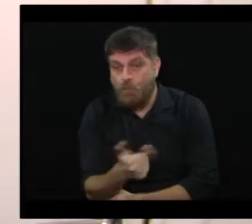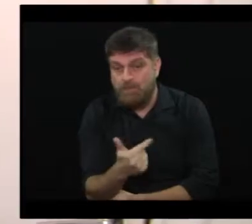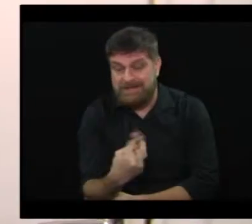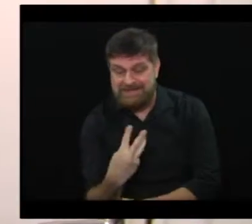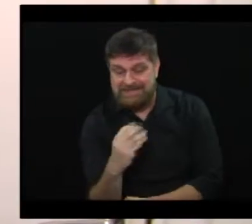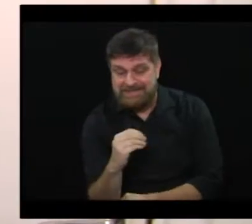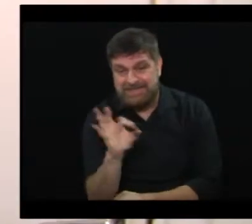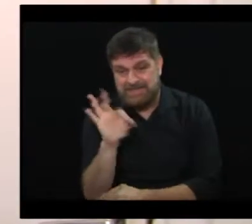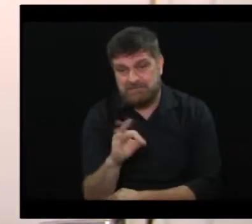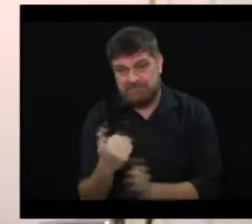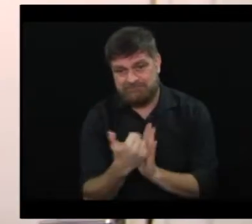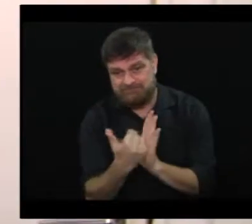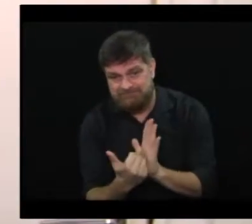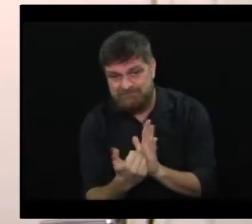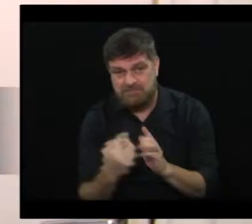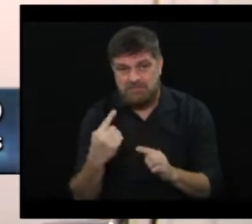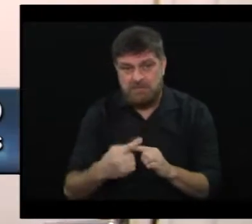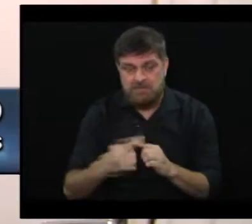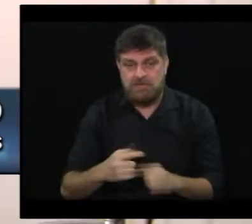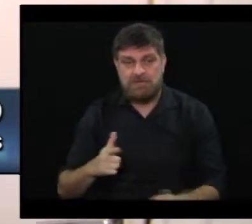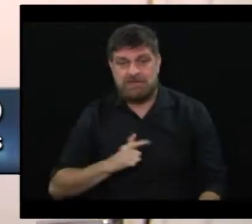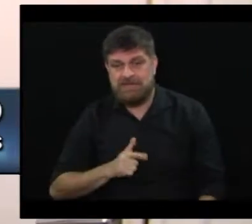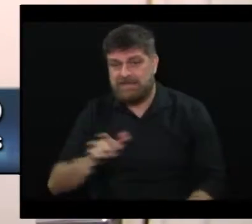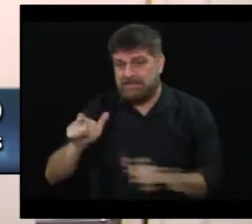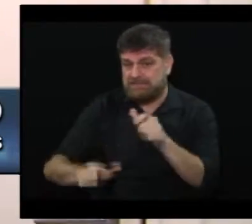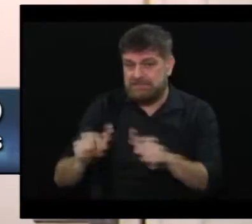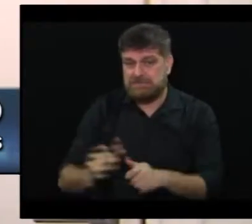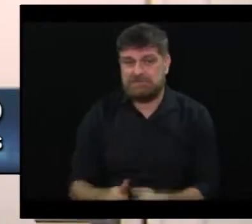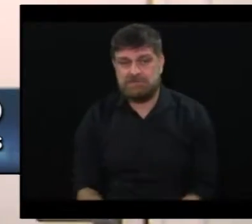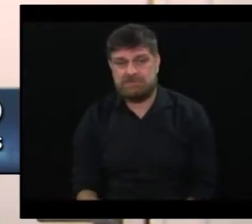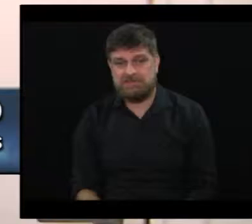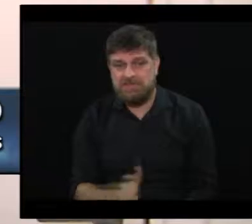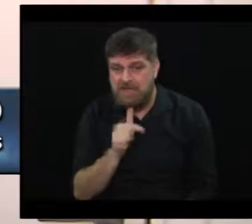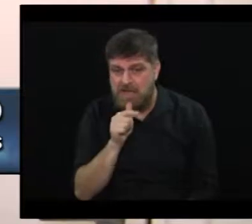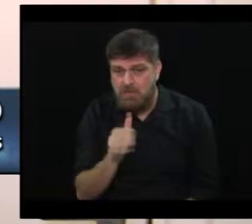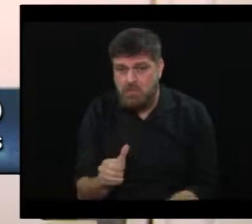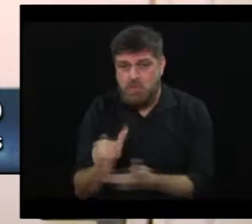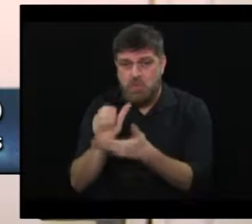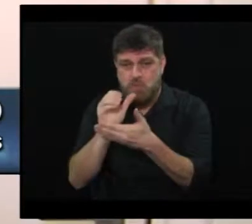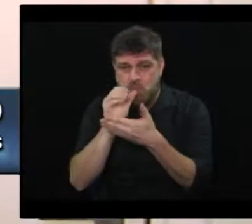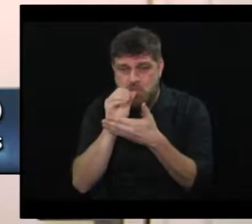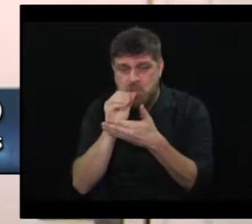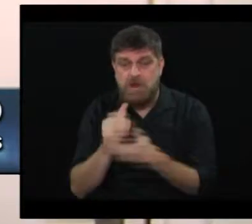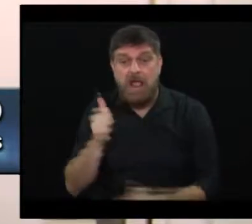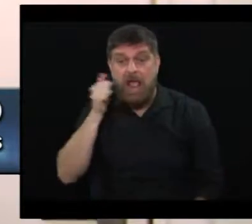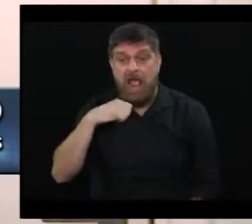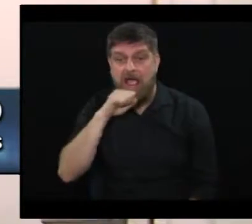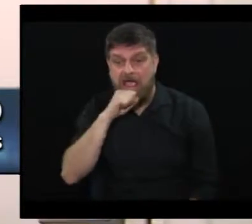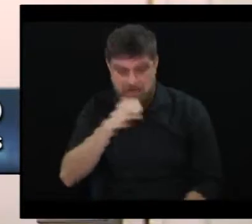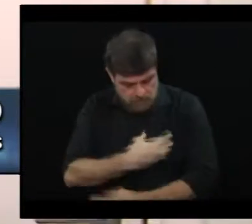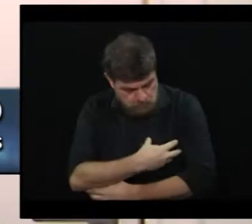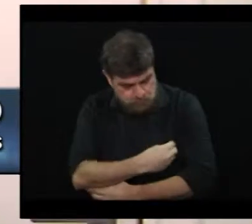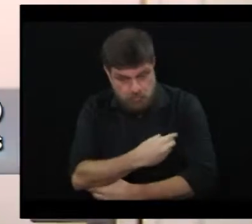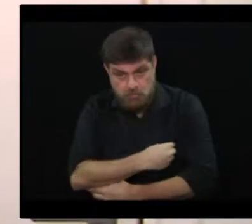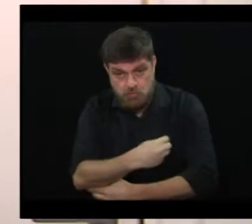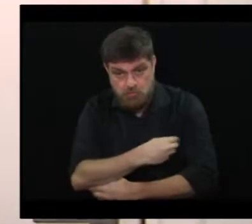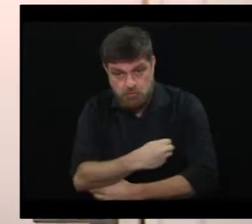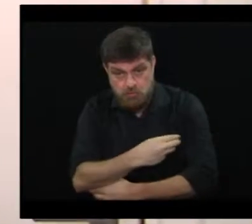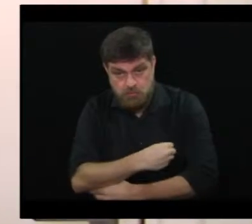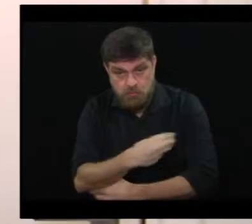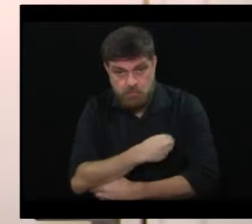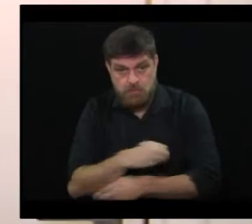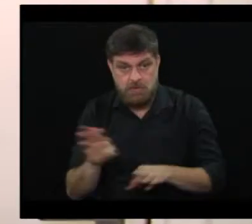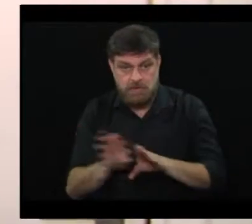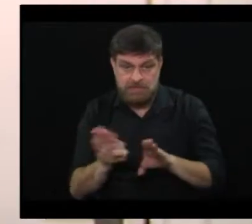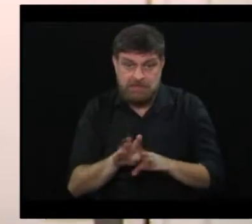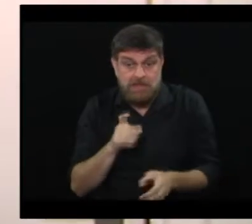50%. Devido a baixar a ingesta hídrica ela é muito importante para a mãe produzir. Então esses e os